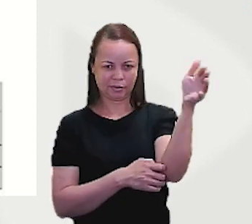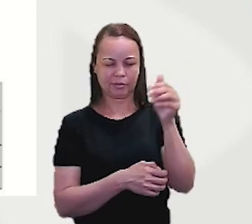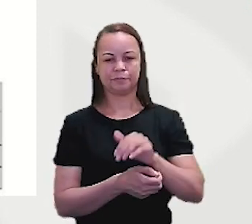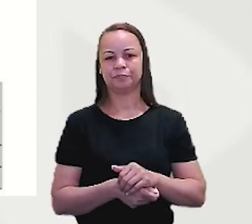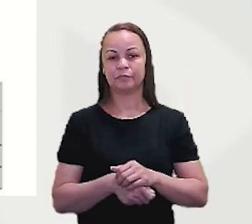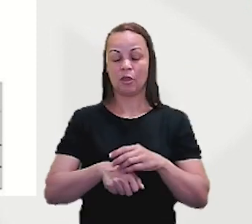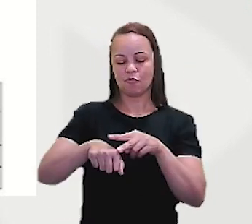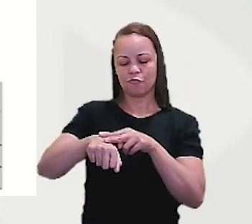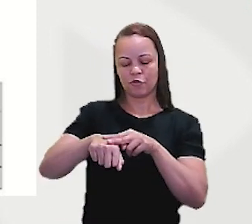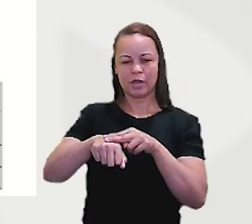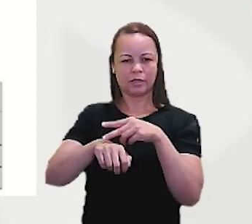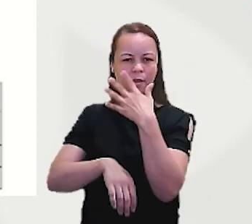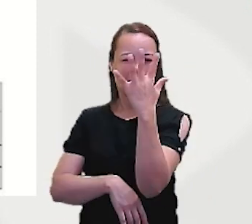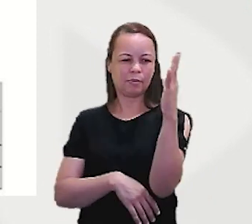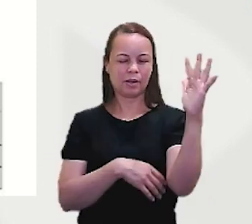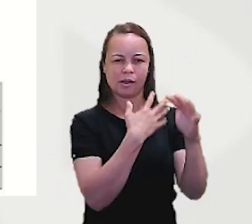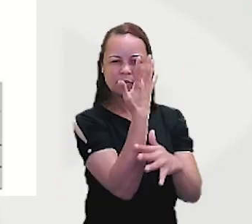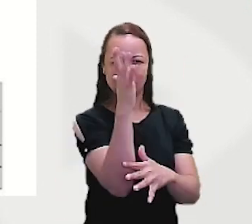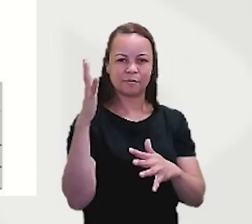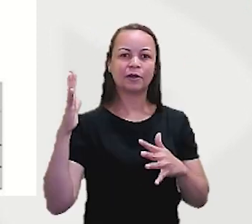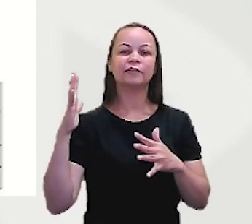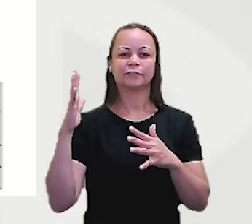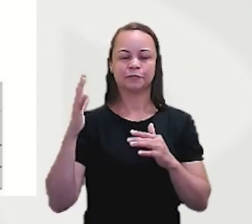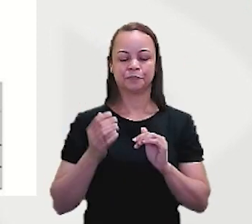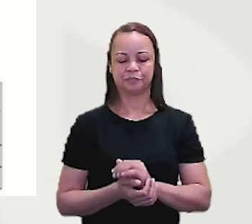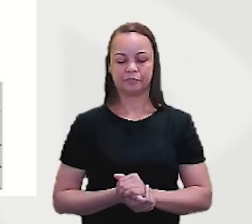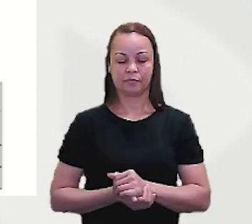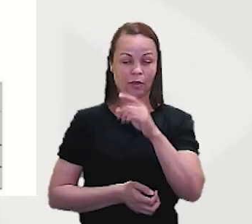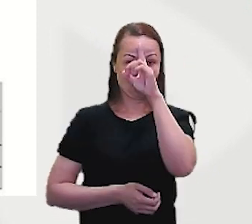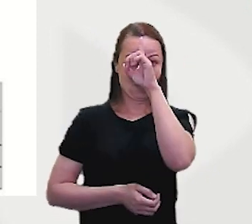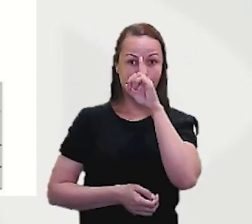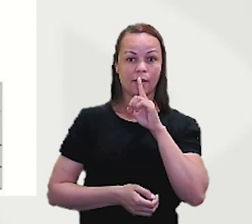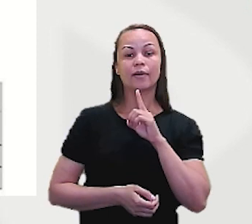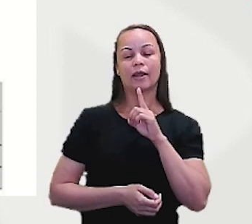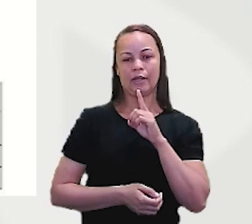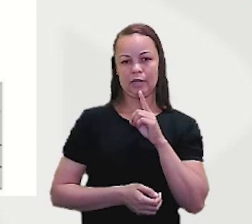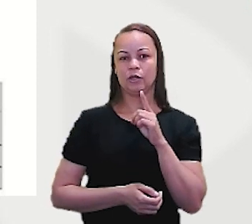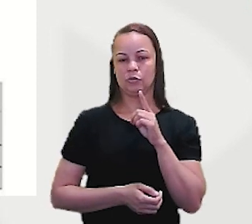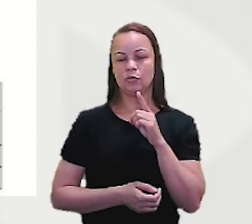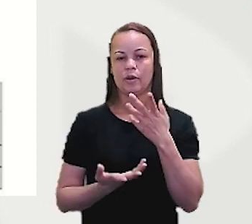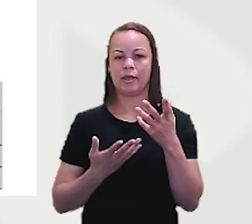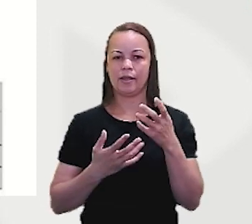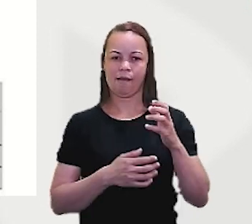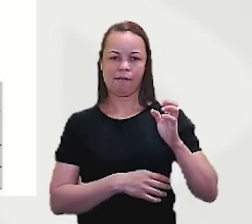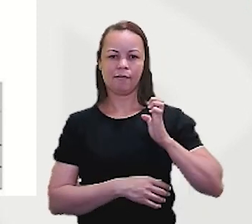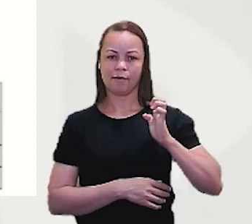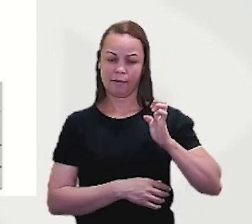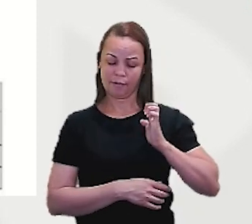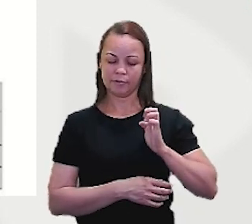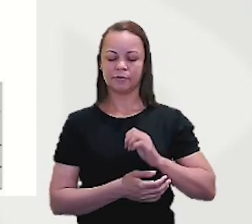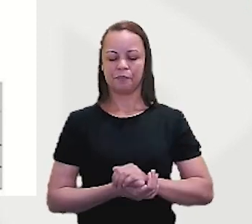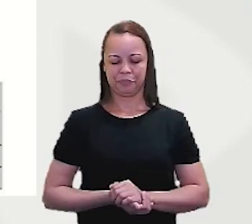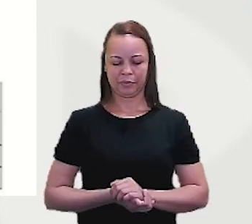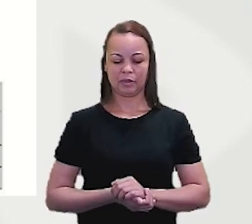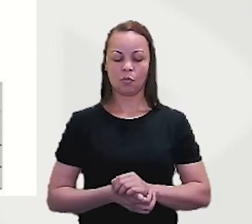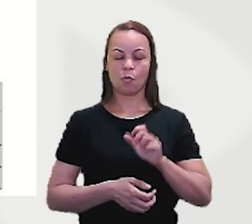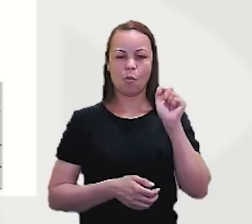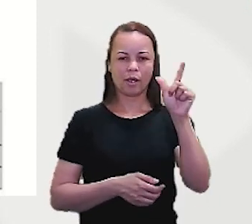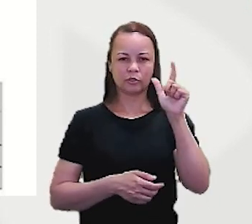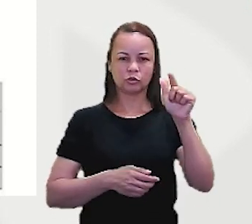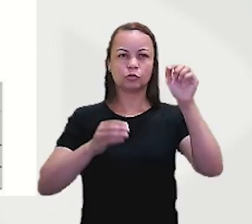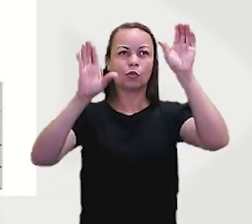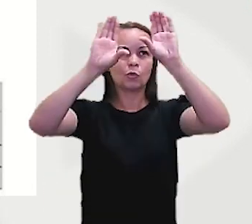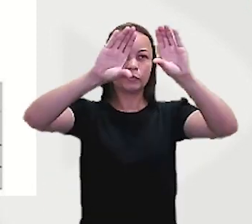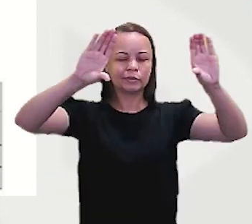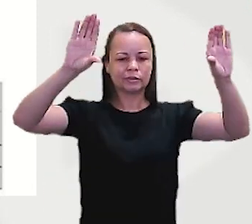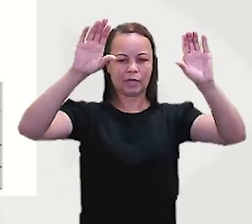verde simboliza as matas e as florestas, o amarelo a nossa riqueza, o azul o nosso céu e